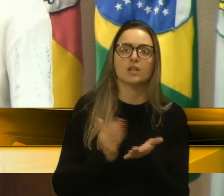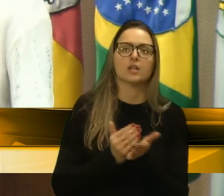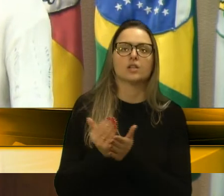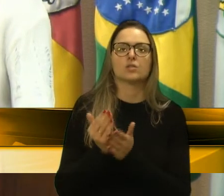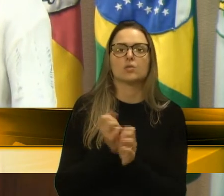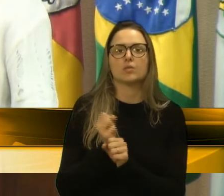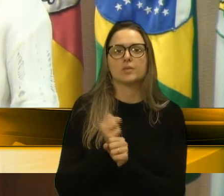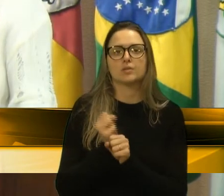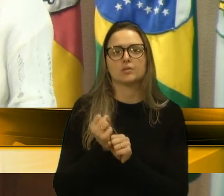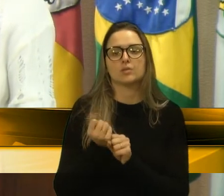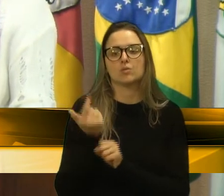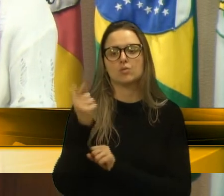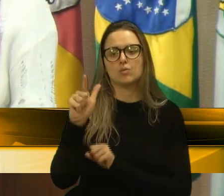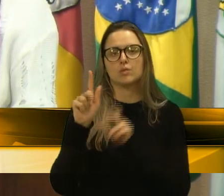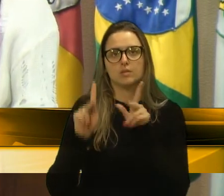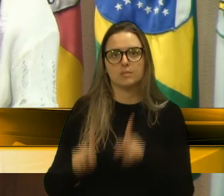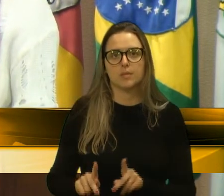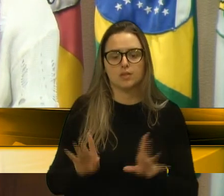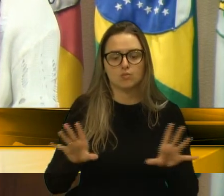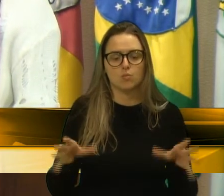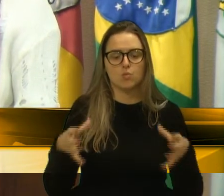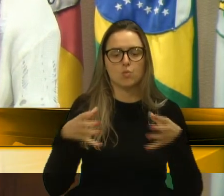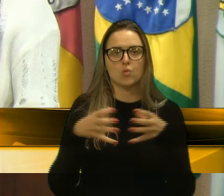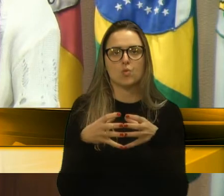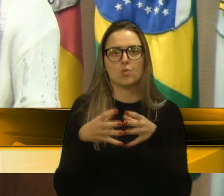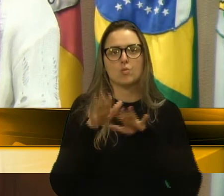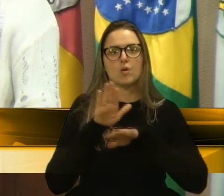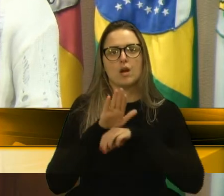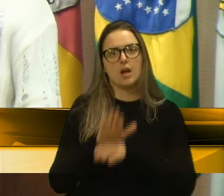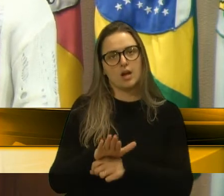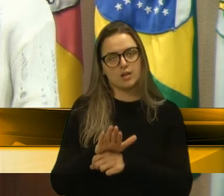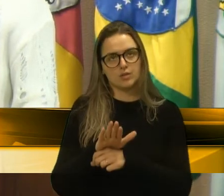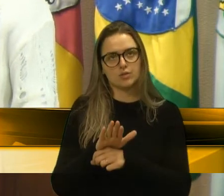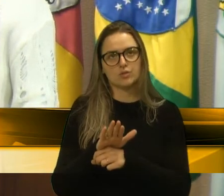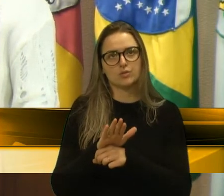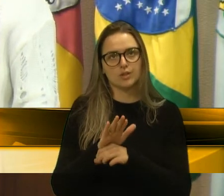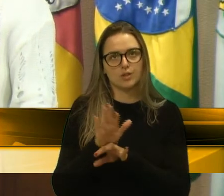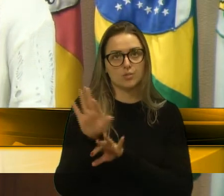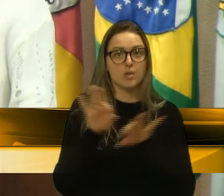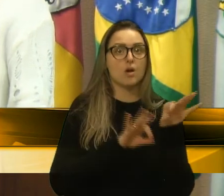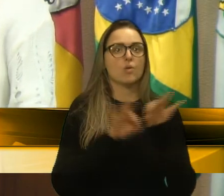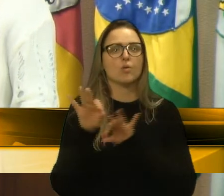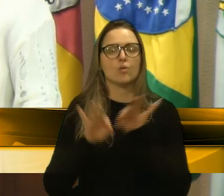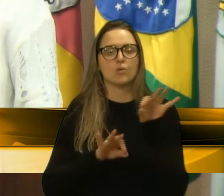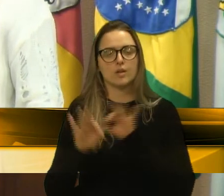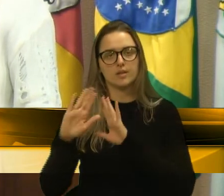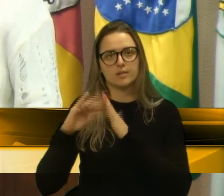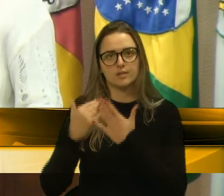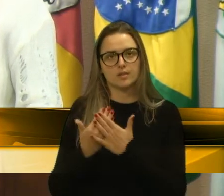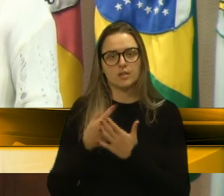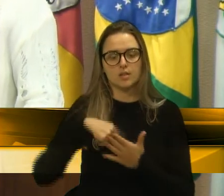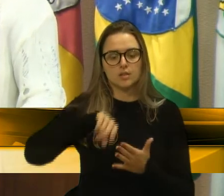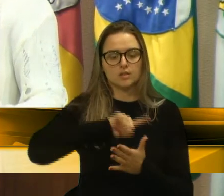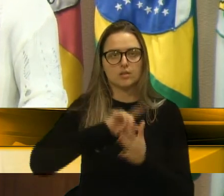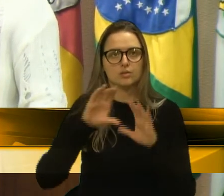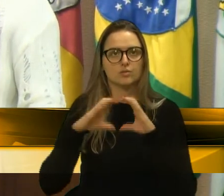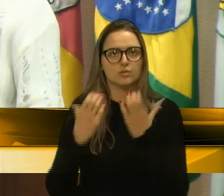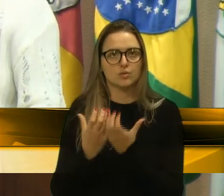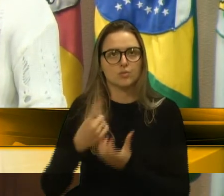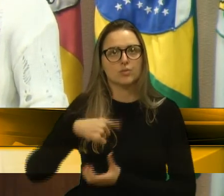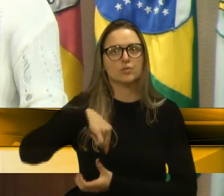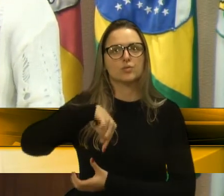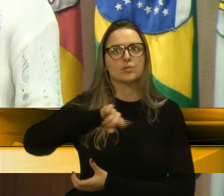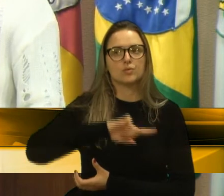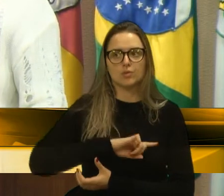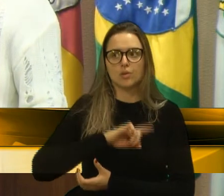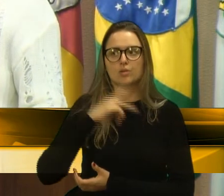com outras pessoas, estivemos no mutirão auxiliando, né? Então, a gente, enquanto comunidade, a gente, enquanto